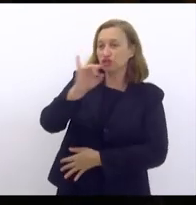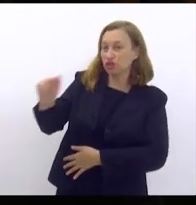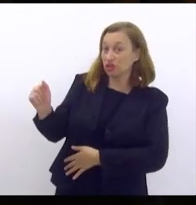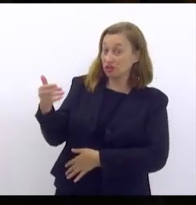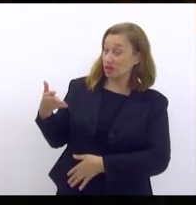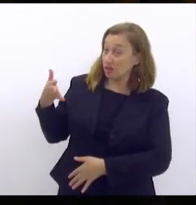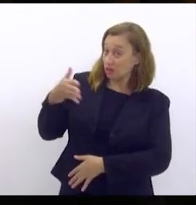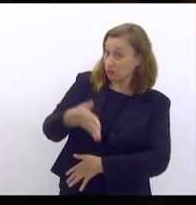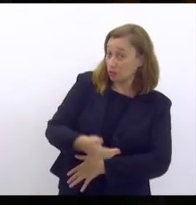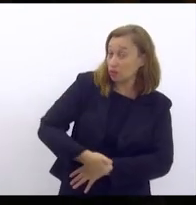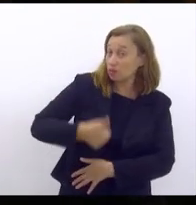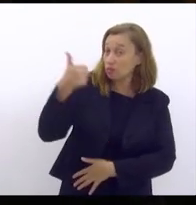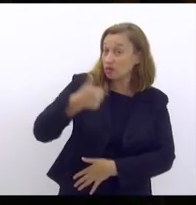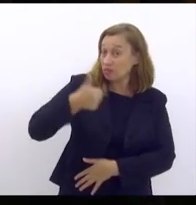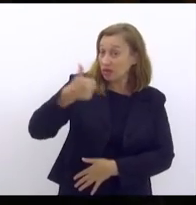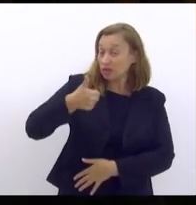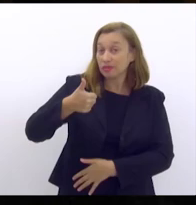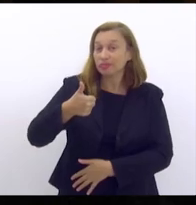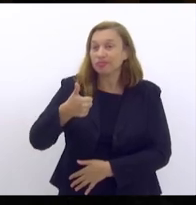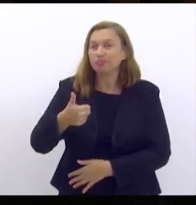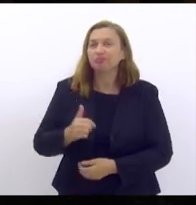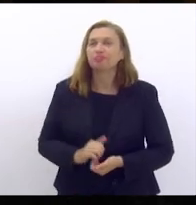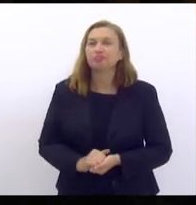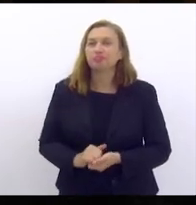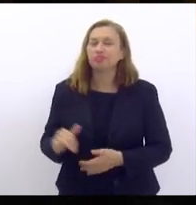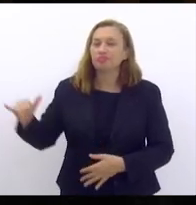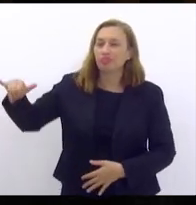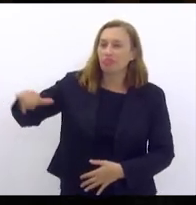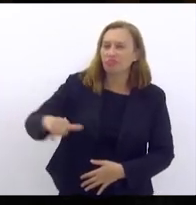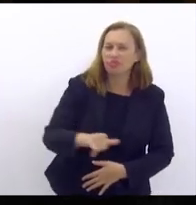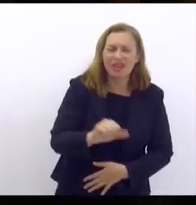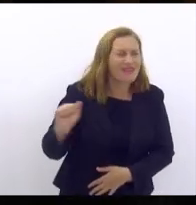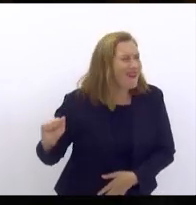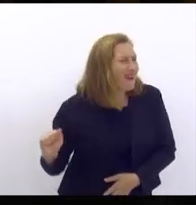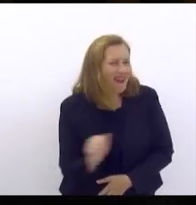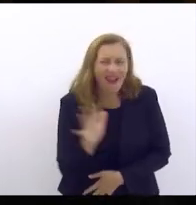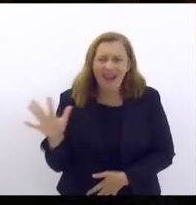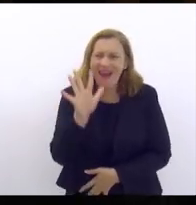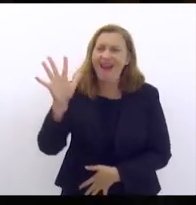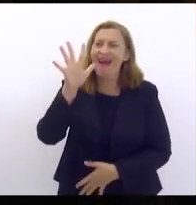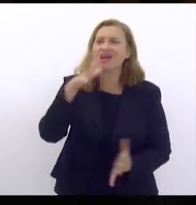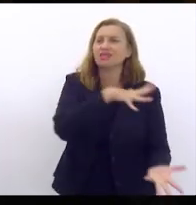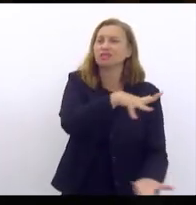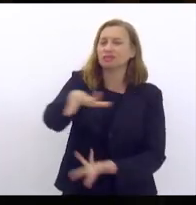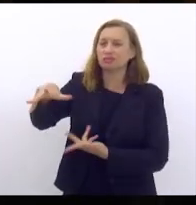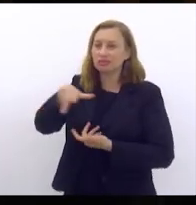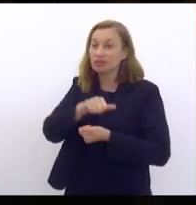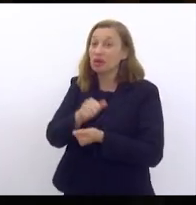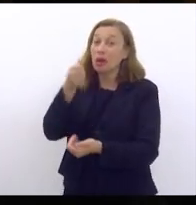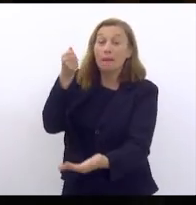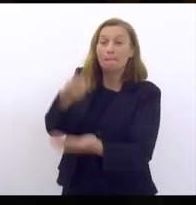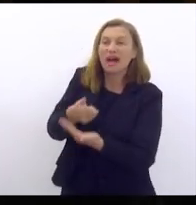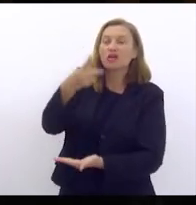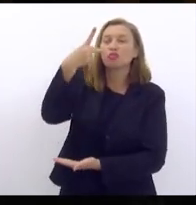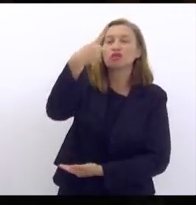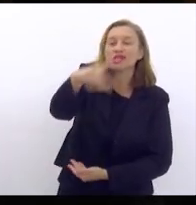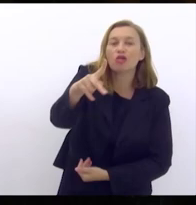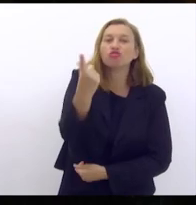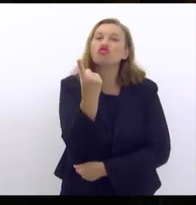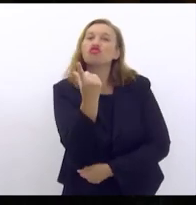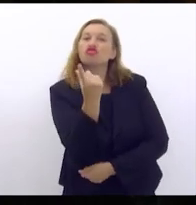Adentrou a primeira classe de uma das companhias mais caras do mundo, pago com seu dinheiro